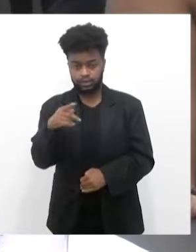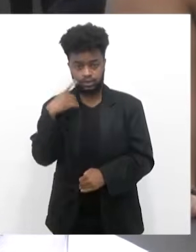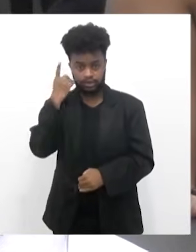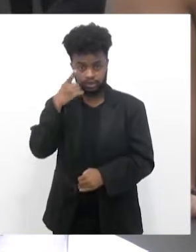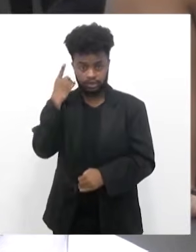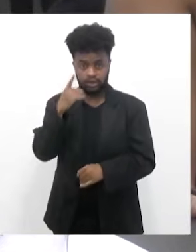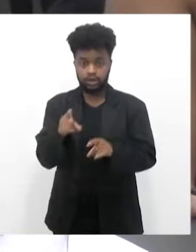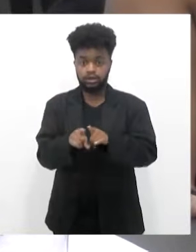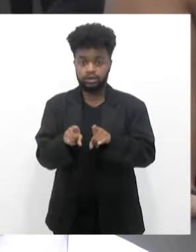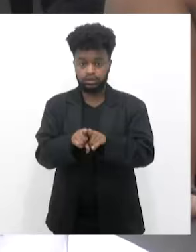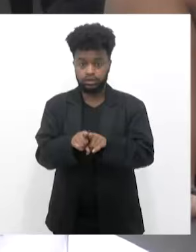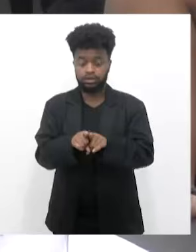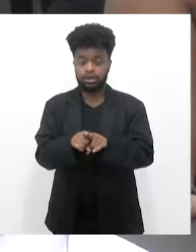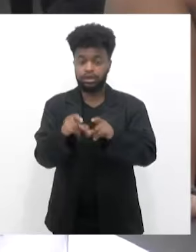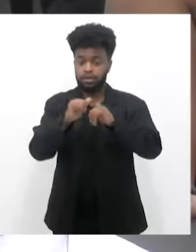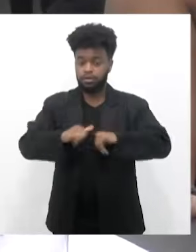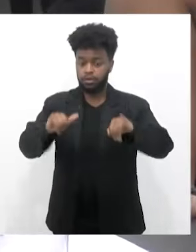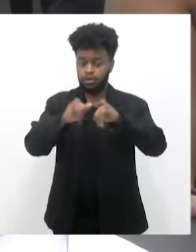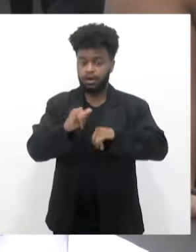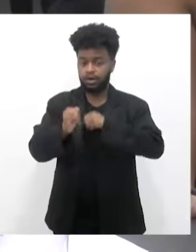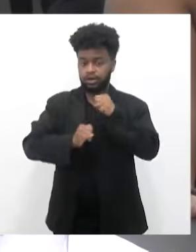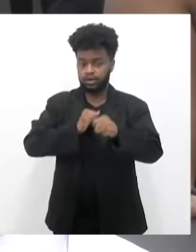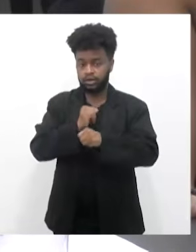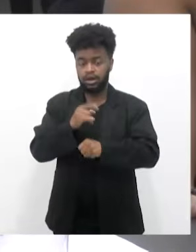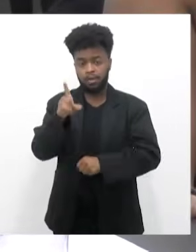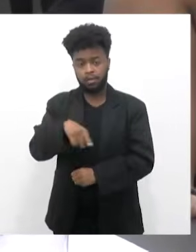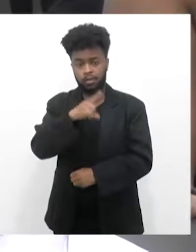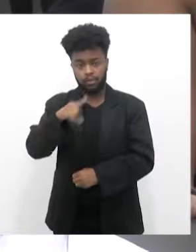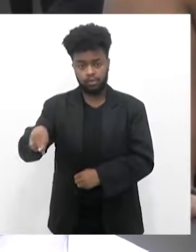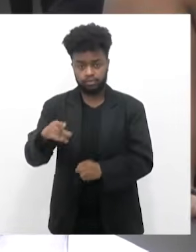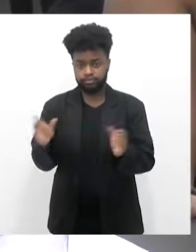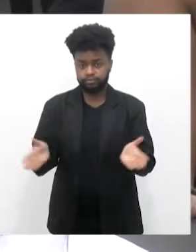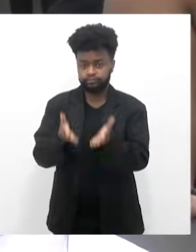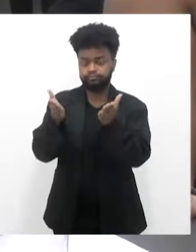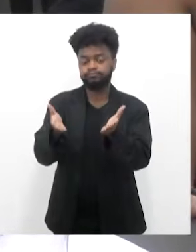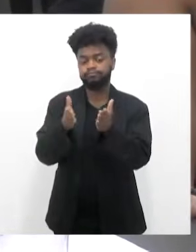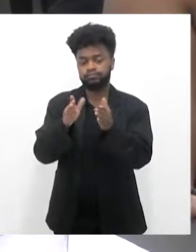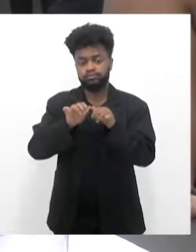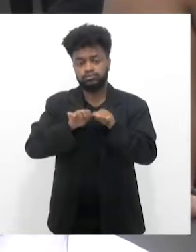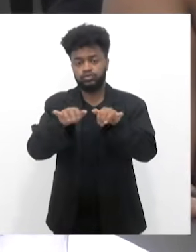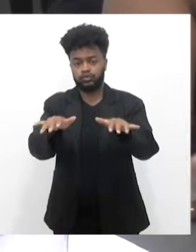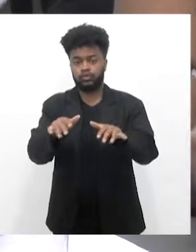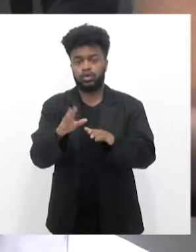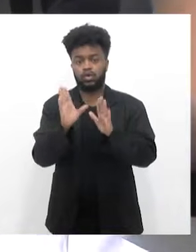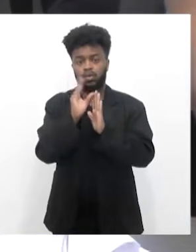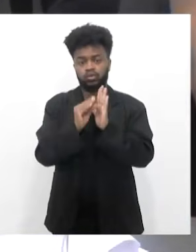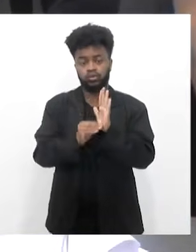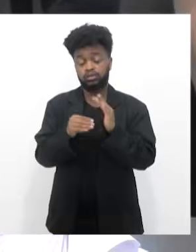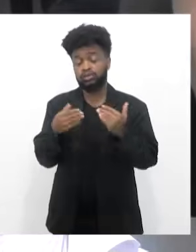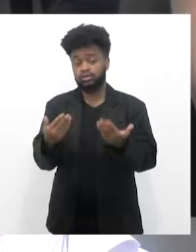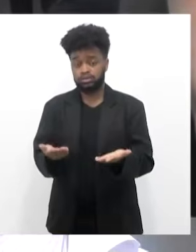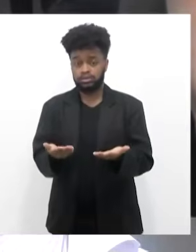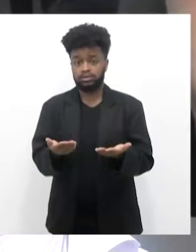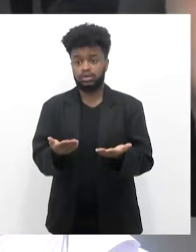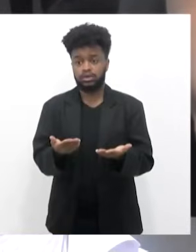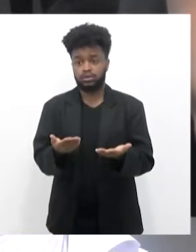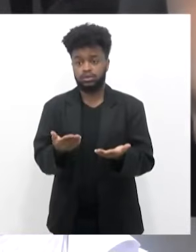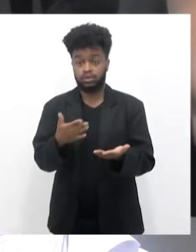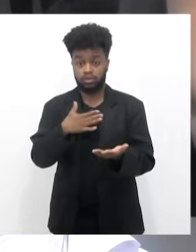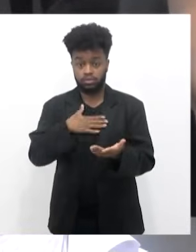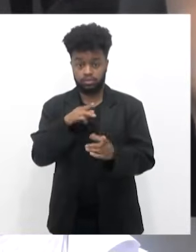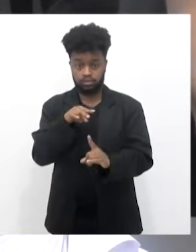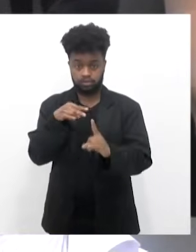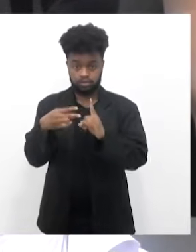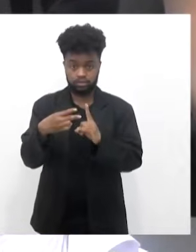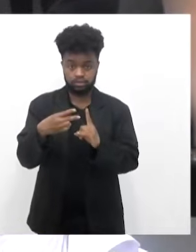E a propaganda na internet, vedado o impulsionamento de conteúdo. Então, estaria vedando, no meu O entendimento,